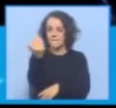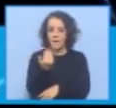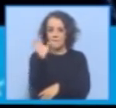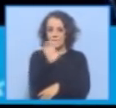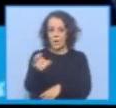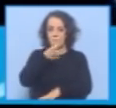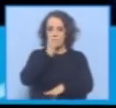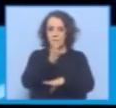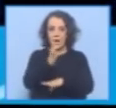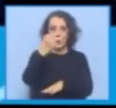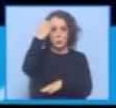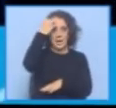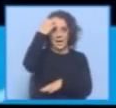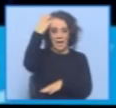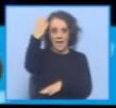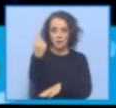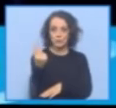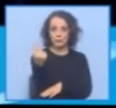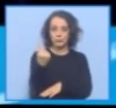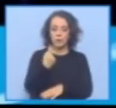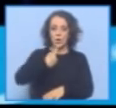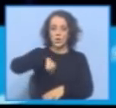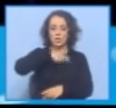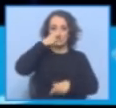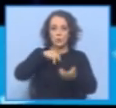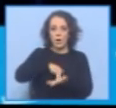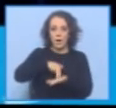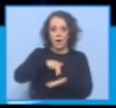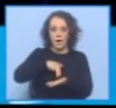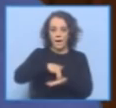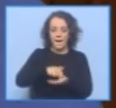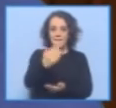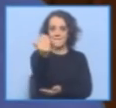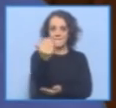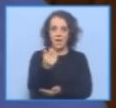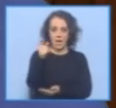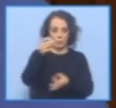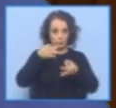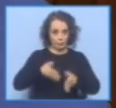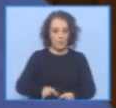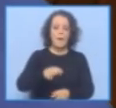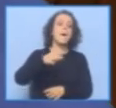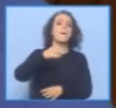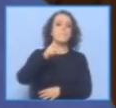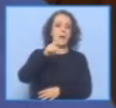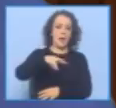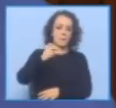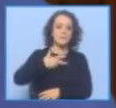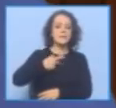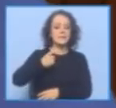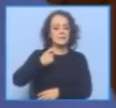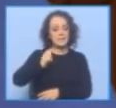em que vinham os reis, em que tu depois os esperavas, tu os vias, depois... A irmã é de Palma de Maiorca. Palma de Maiorca, sim, Palma de